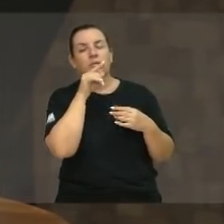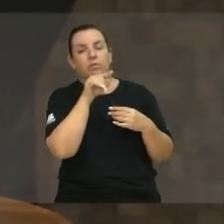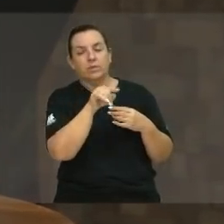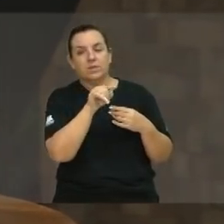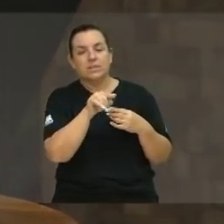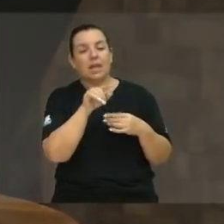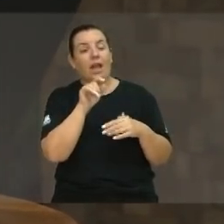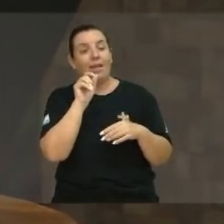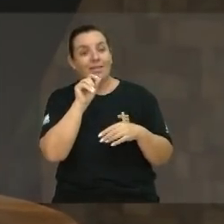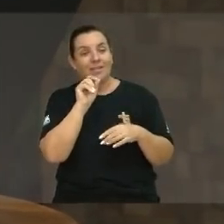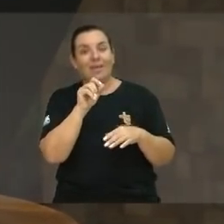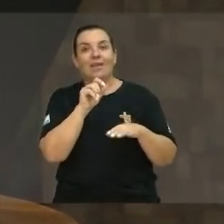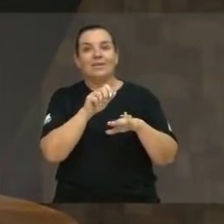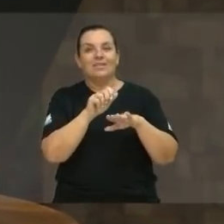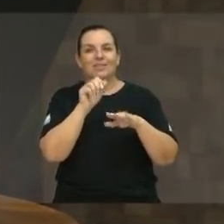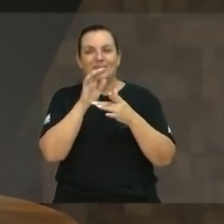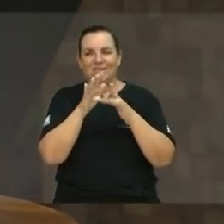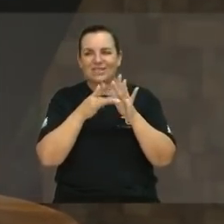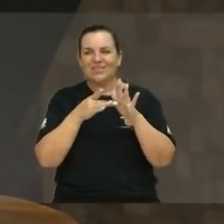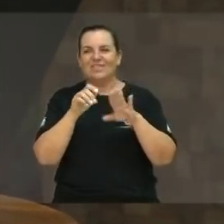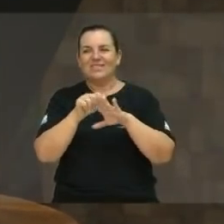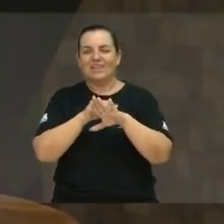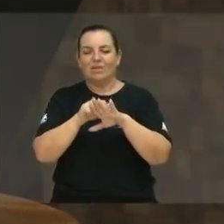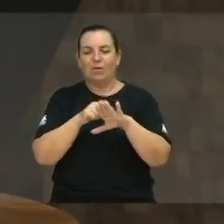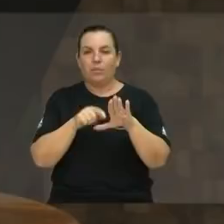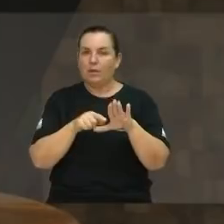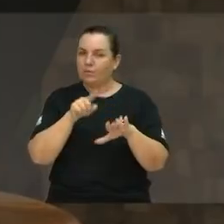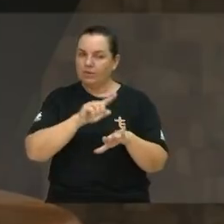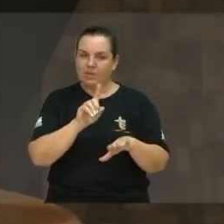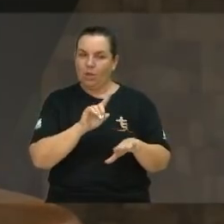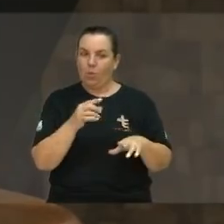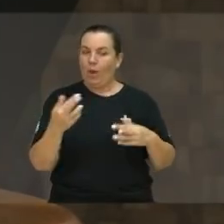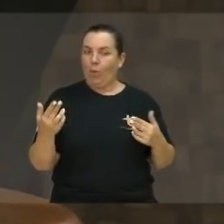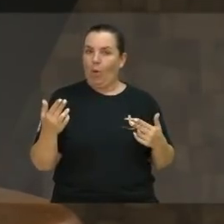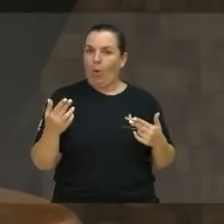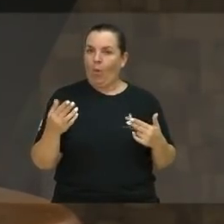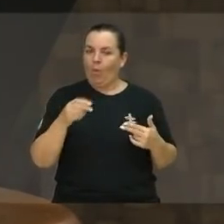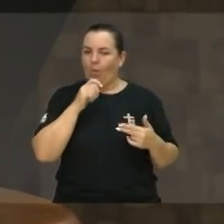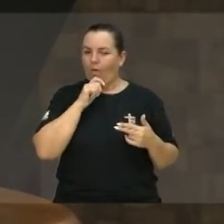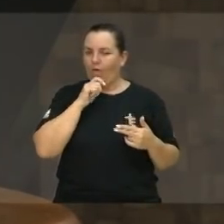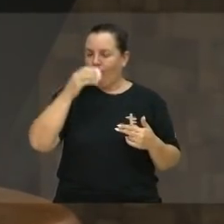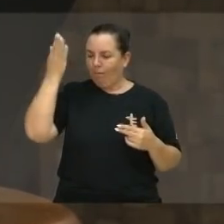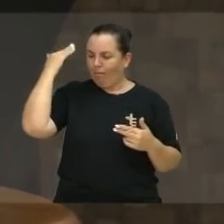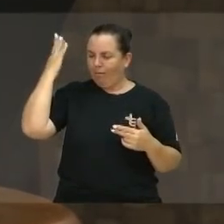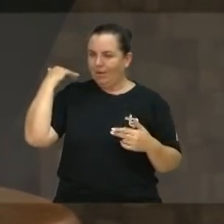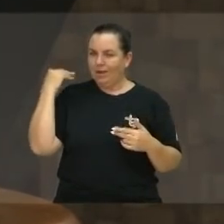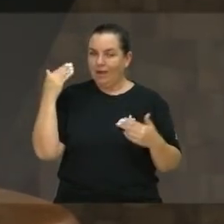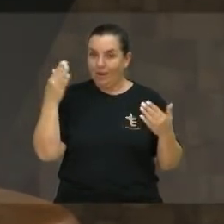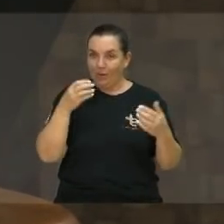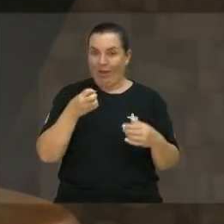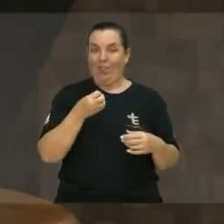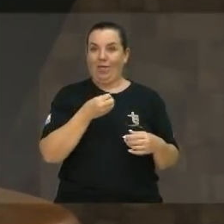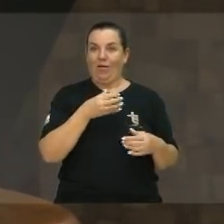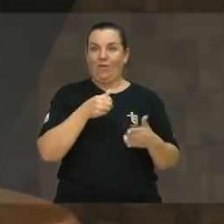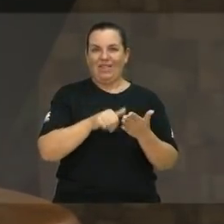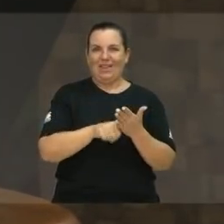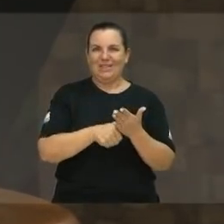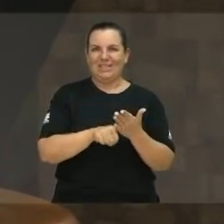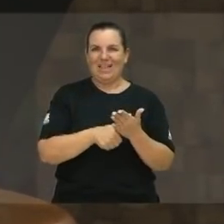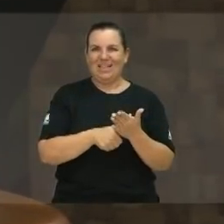jesus lavou os pés não é mais o mesmo assumiu uma nova identidade